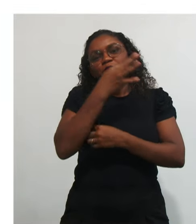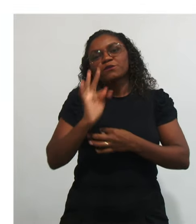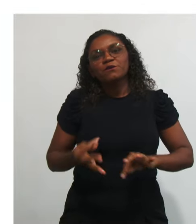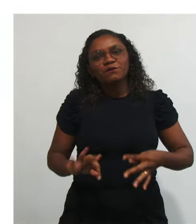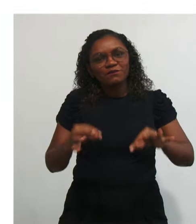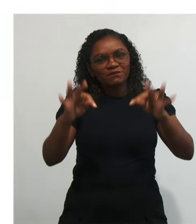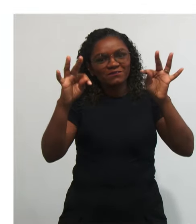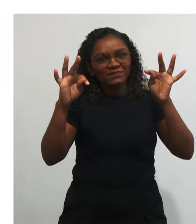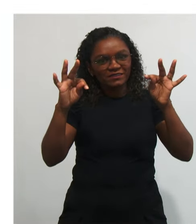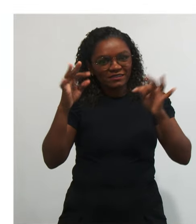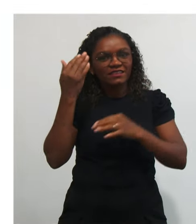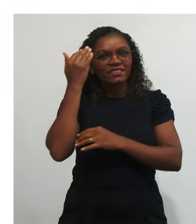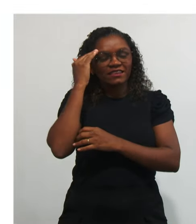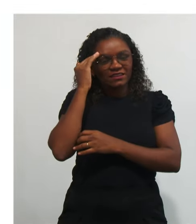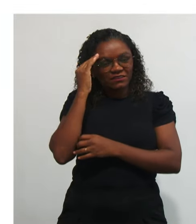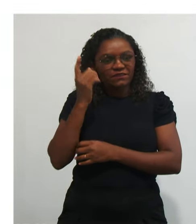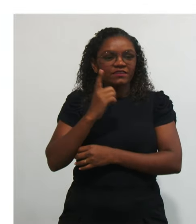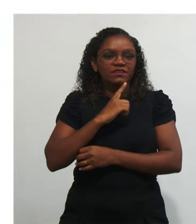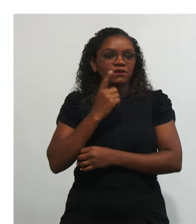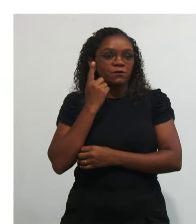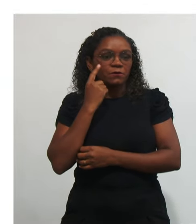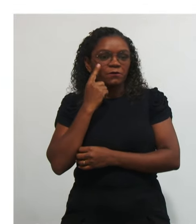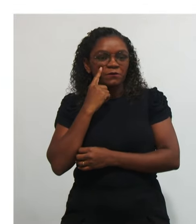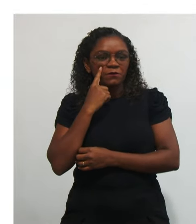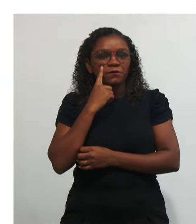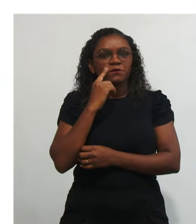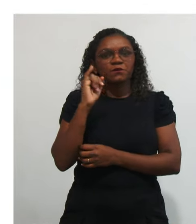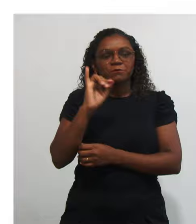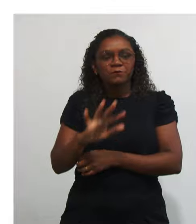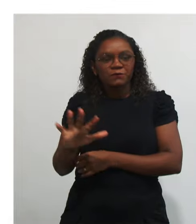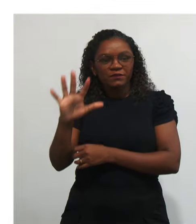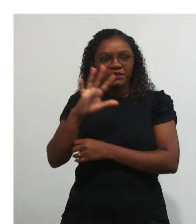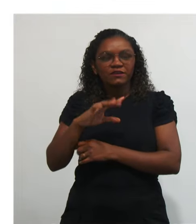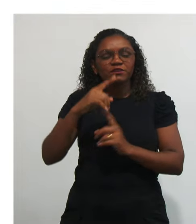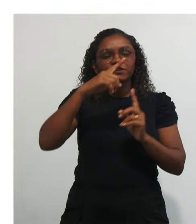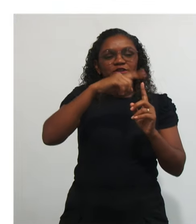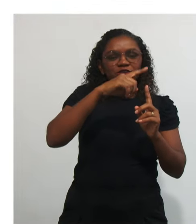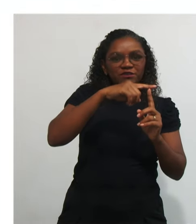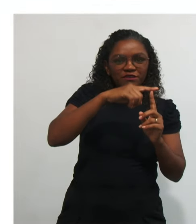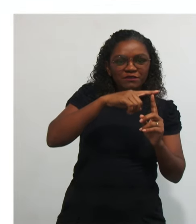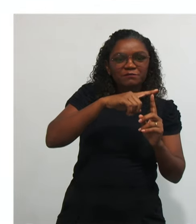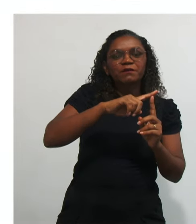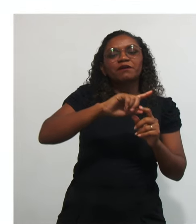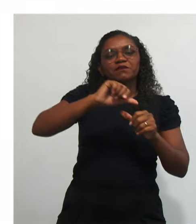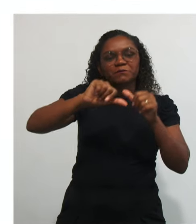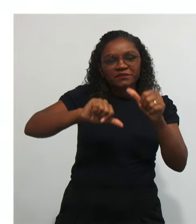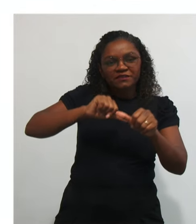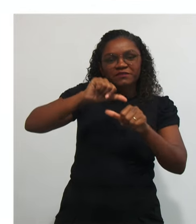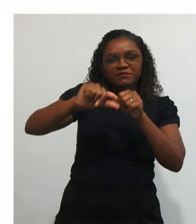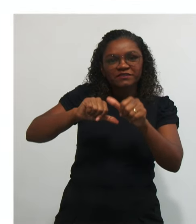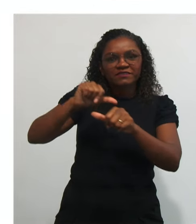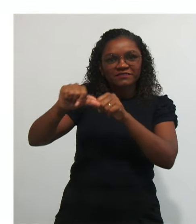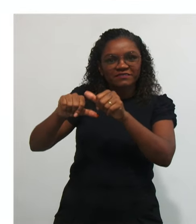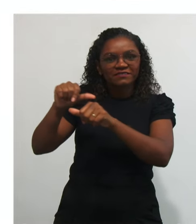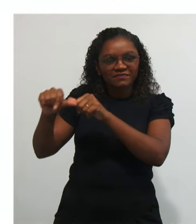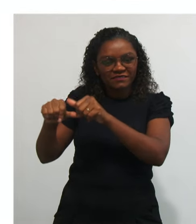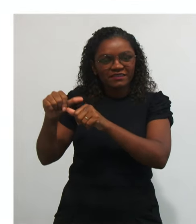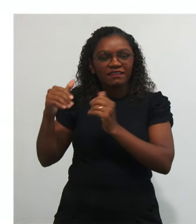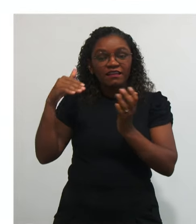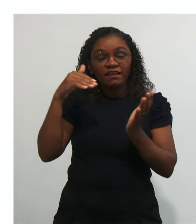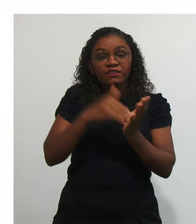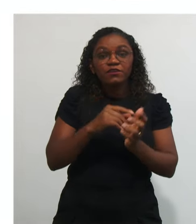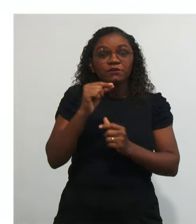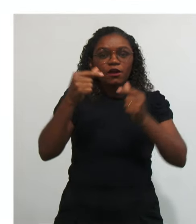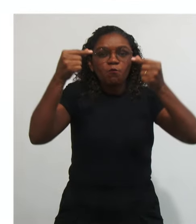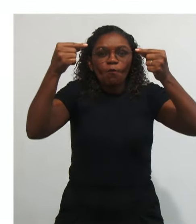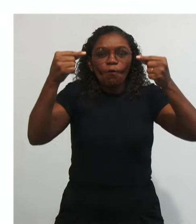de aparelho né Nós temos aqui um modelo Aqui nós temos outro modelo outro modelo e por aí vai até nós